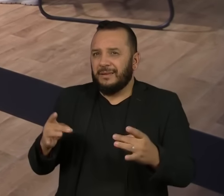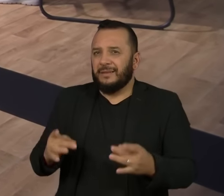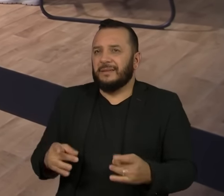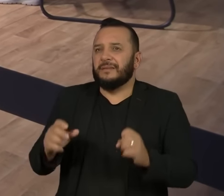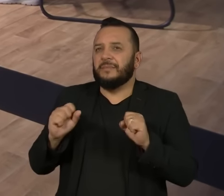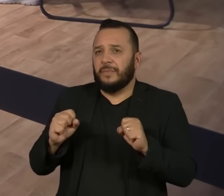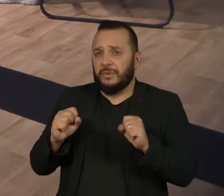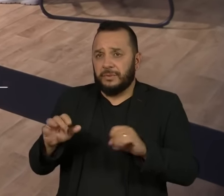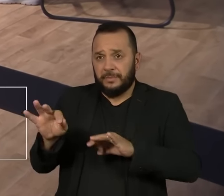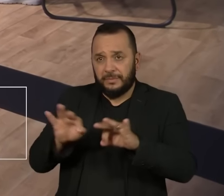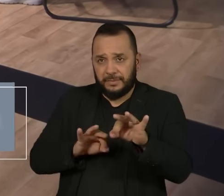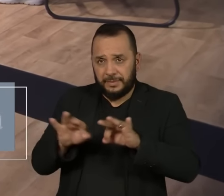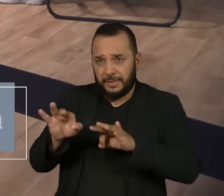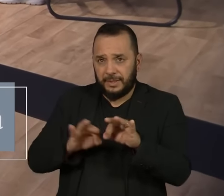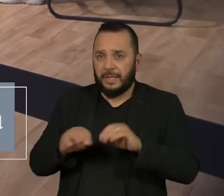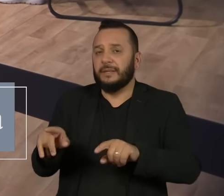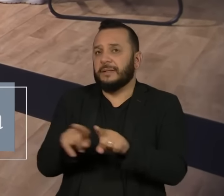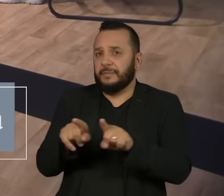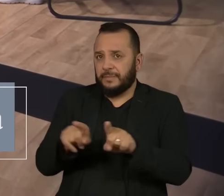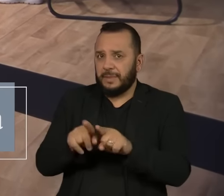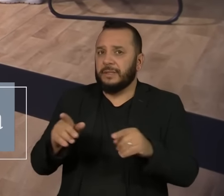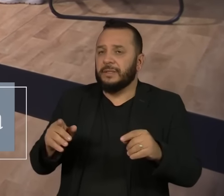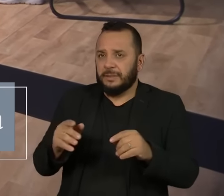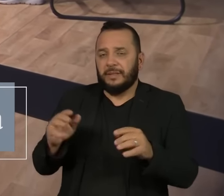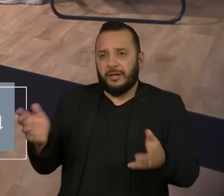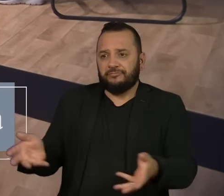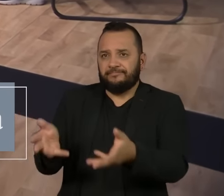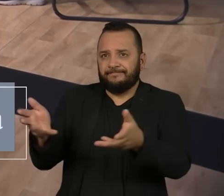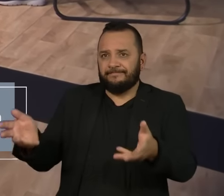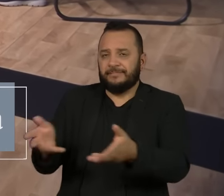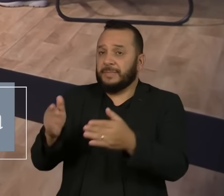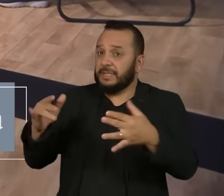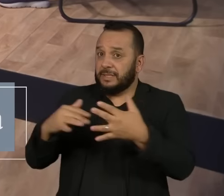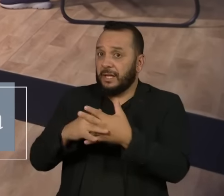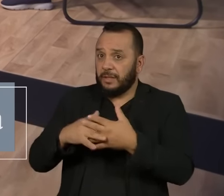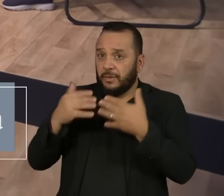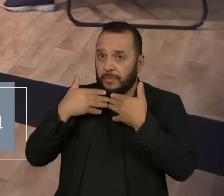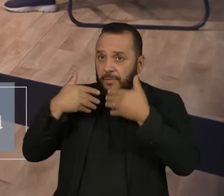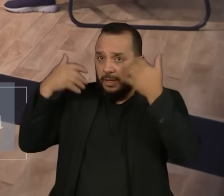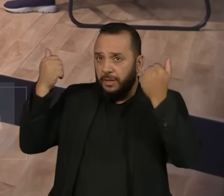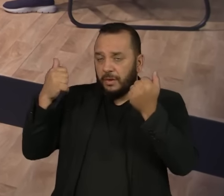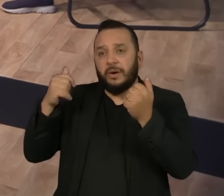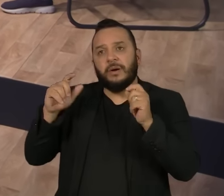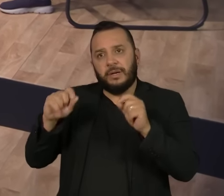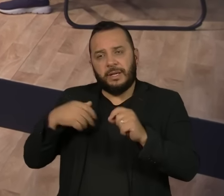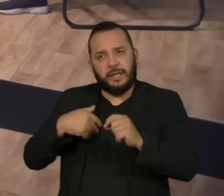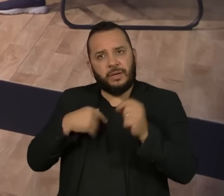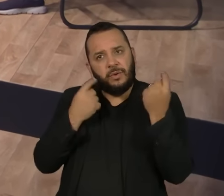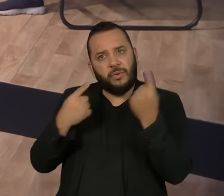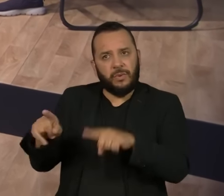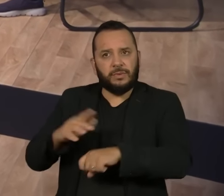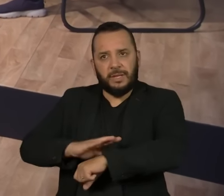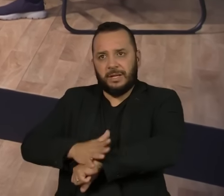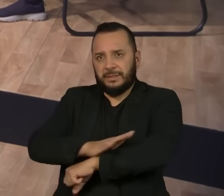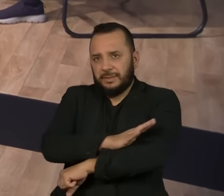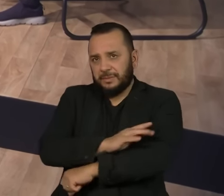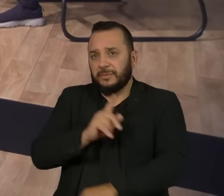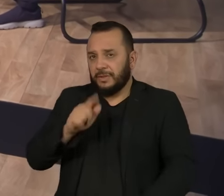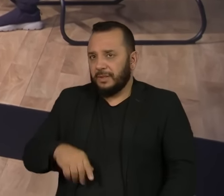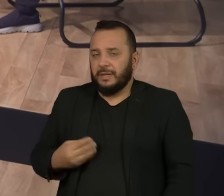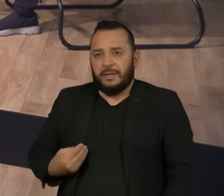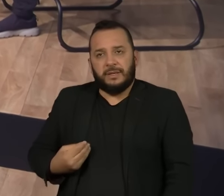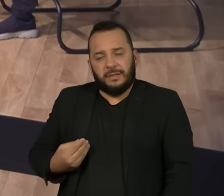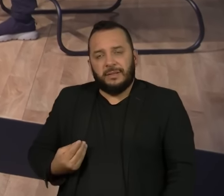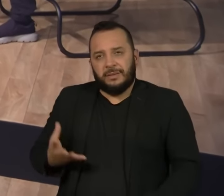preparar, e inclusive eu acho que prepara cidadãos muito melhores, não é, para o enfrentamento do racismo, que faz parte da